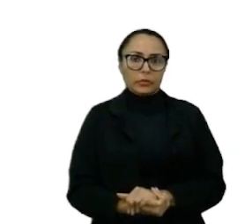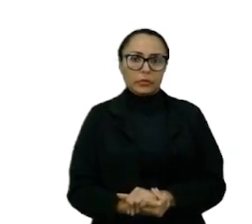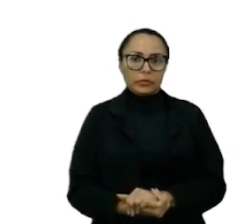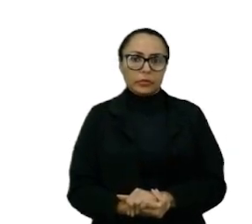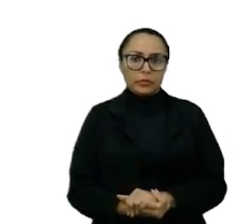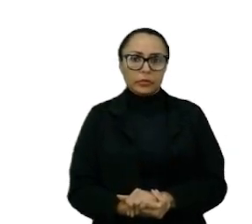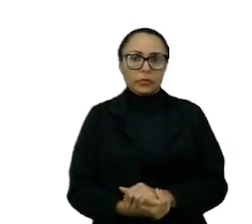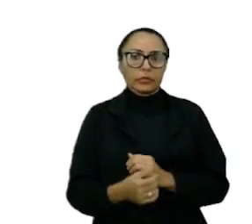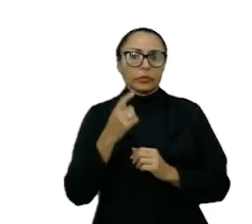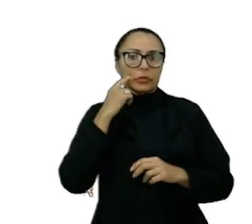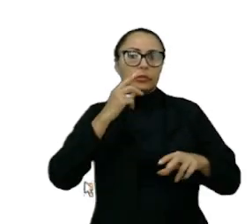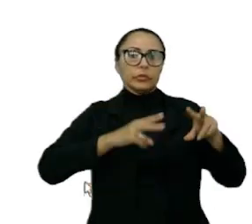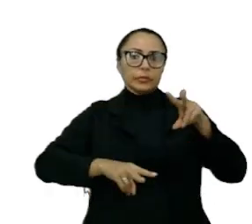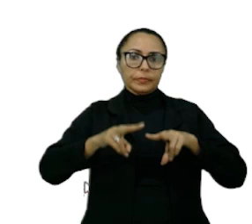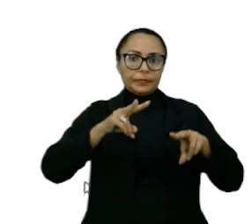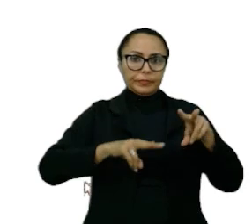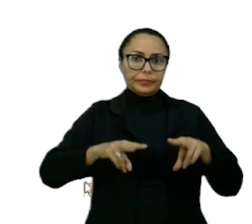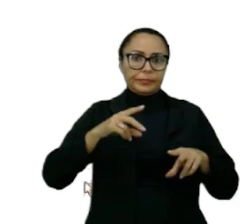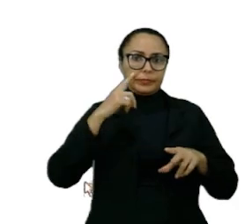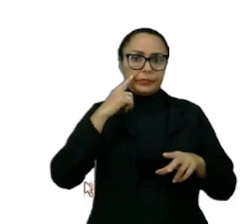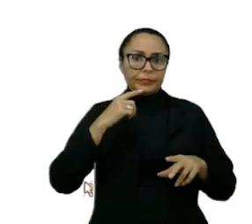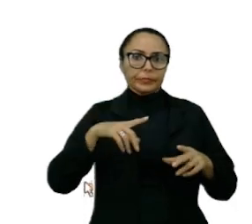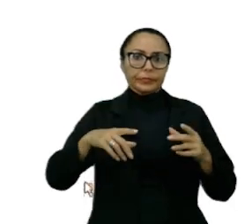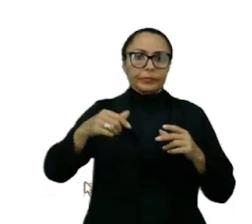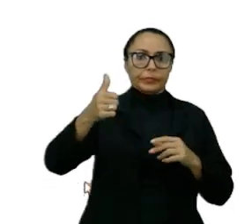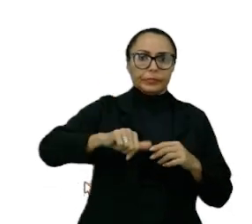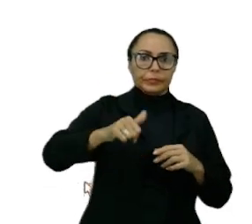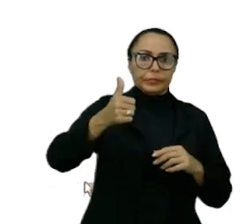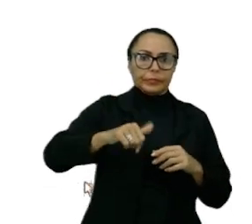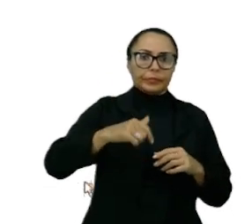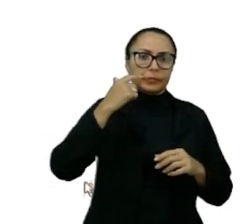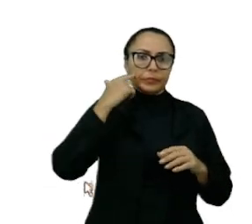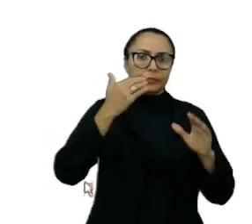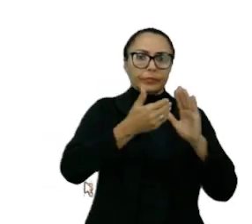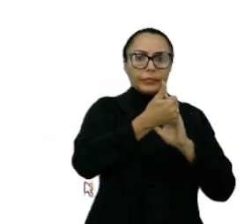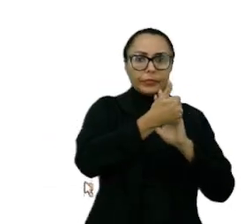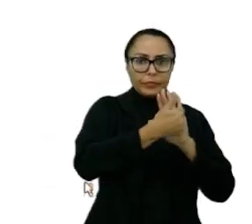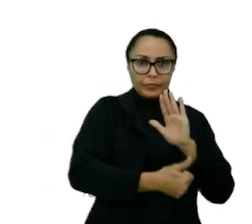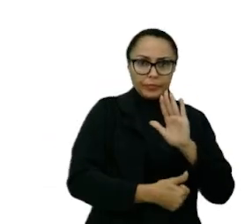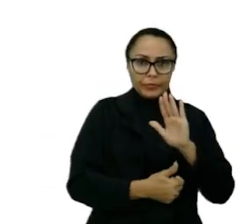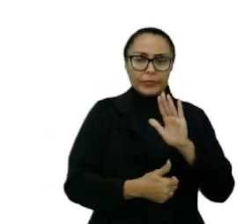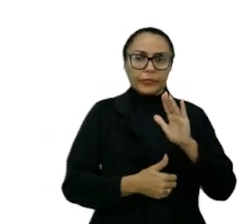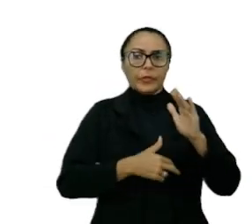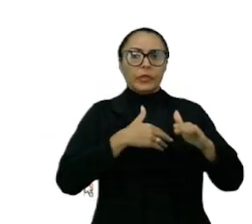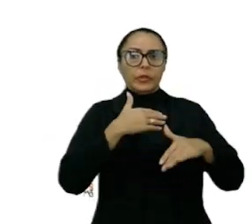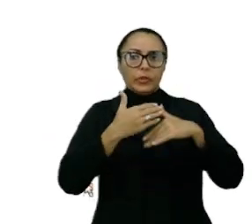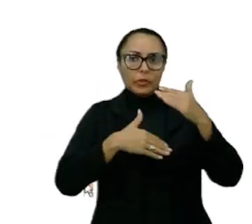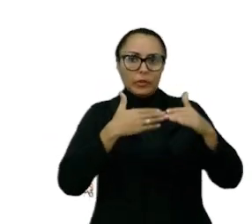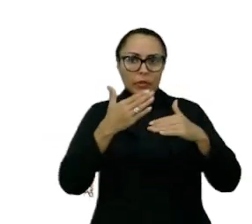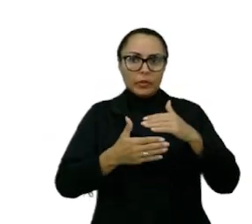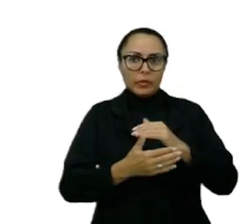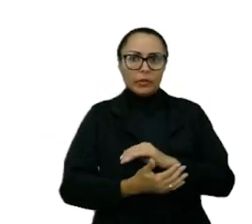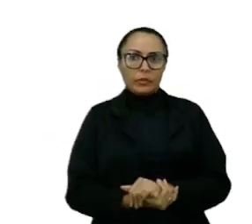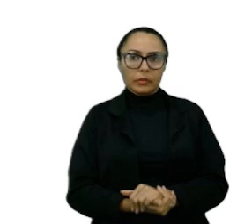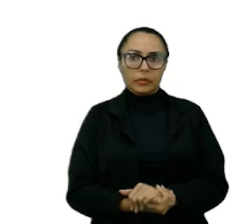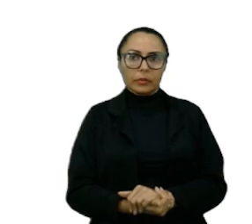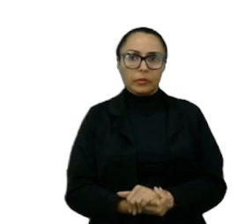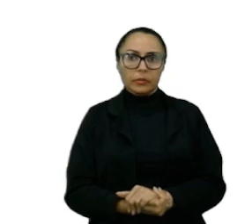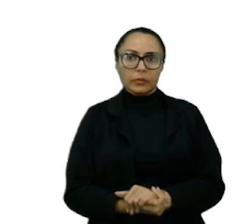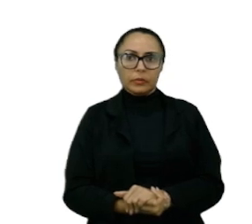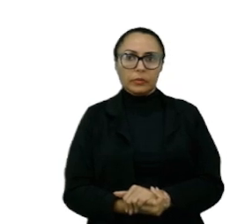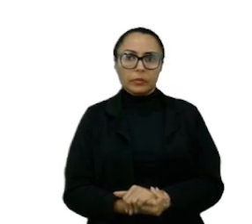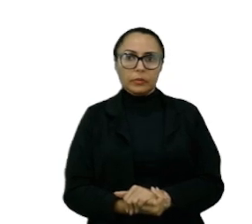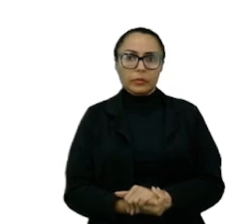vai verificar se a análise da documentação e a análise dos processos não está